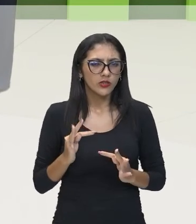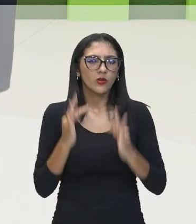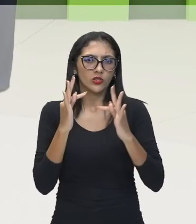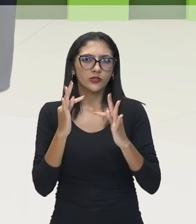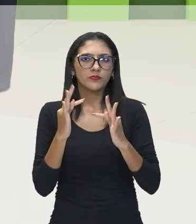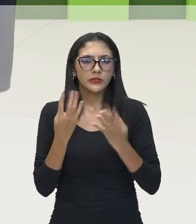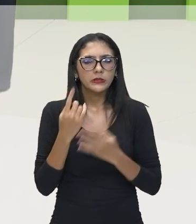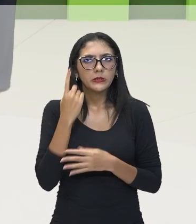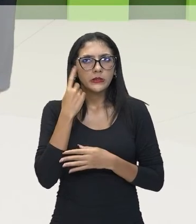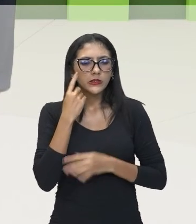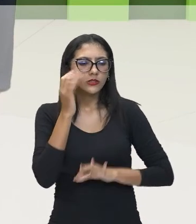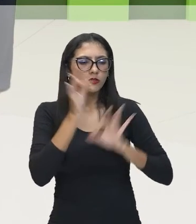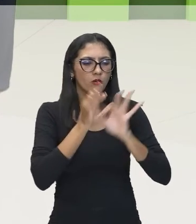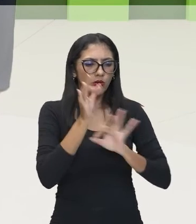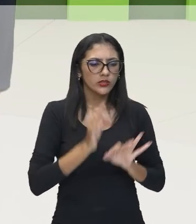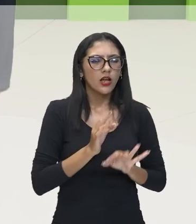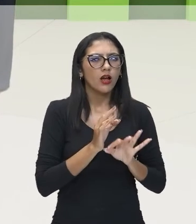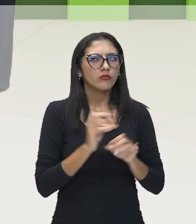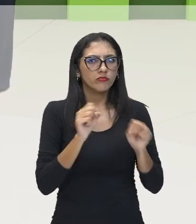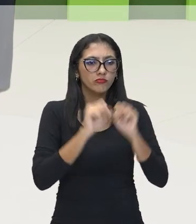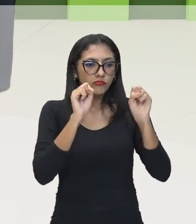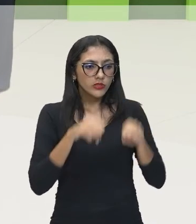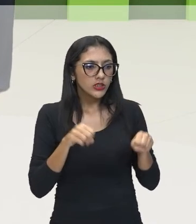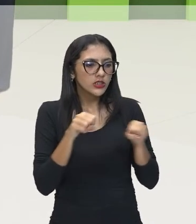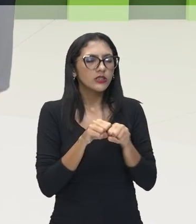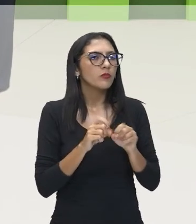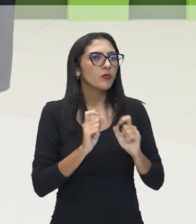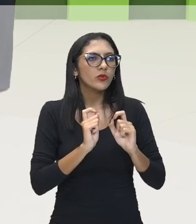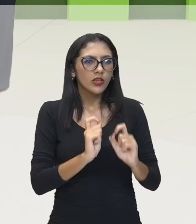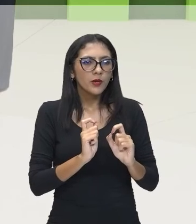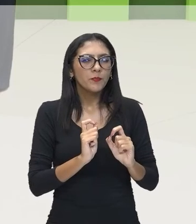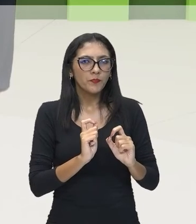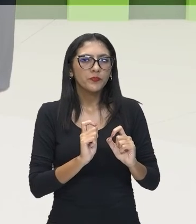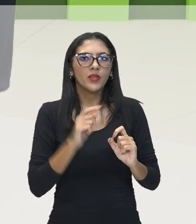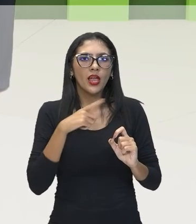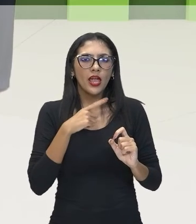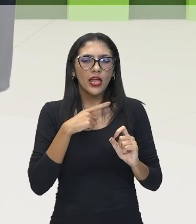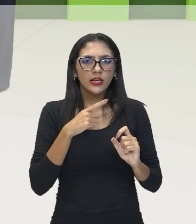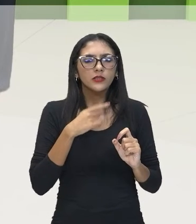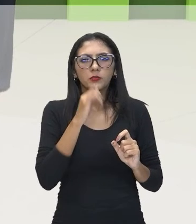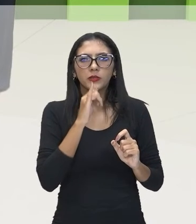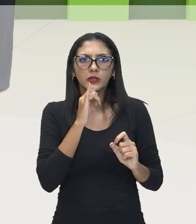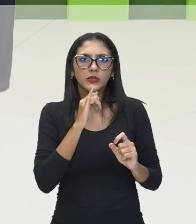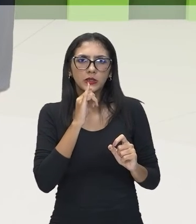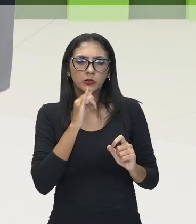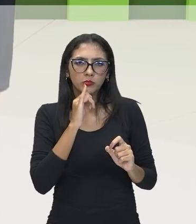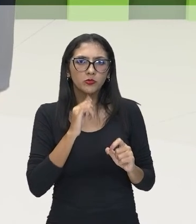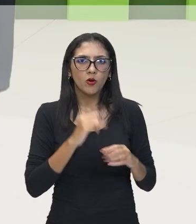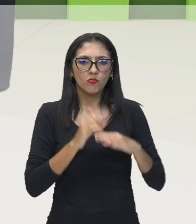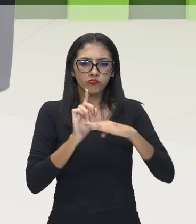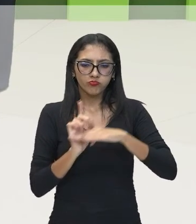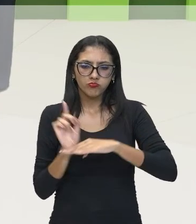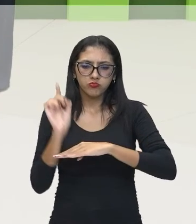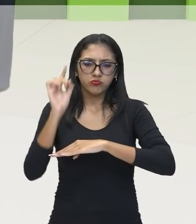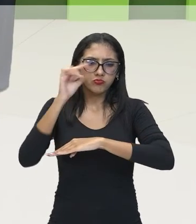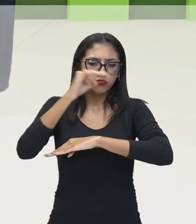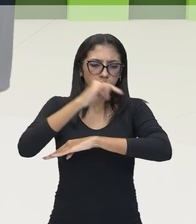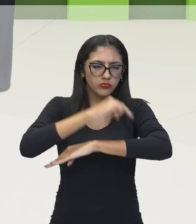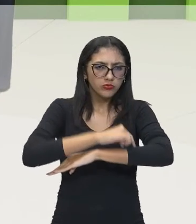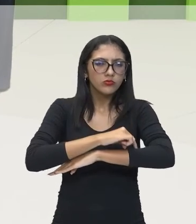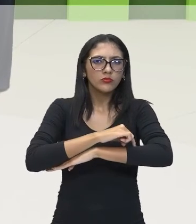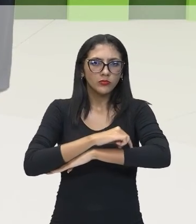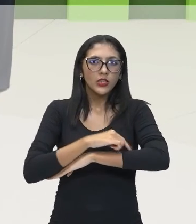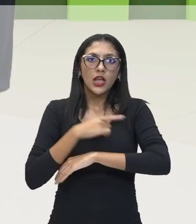sistema que não só garantia que esses torpedos chegassem onde deveriam, mas também não fossem detectados